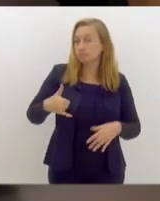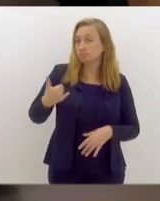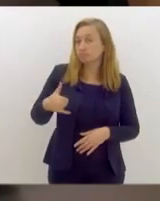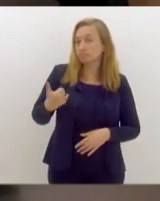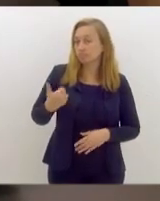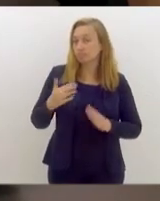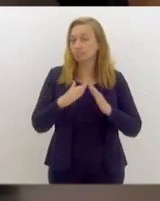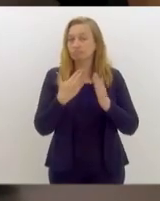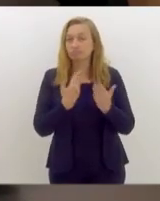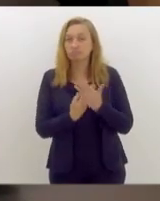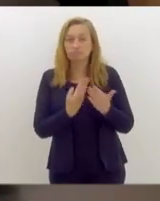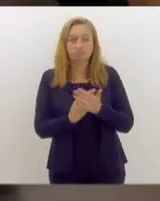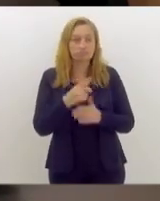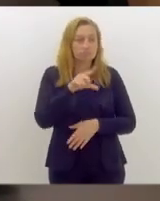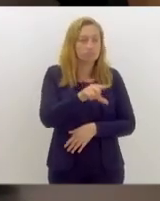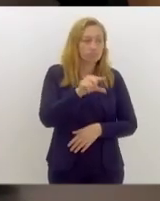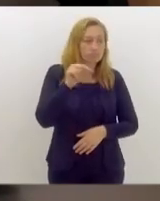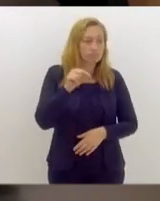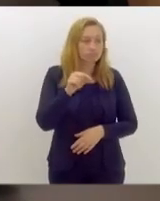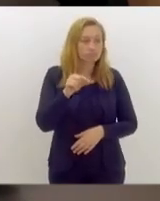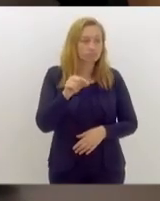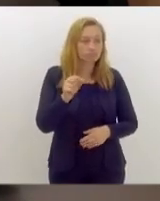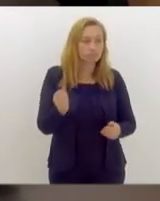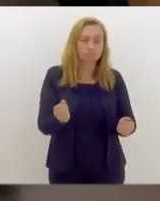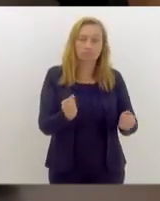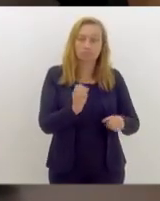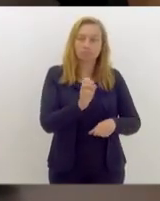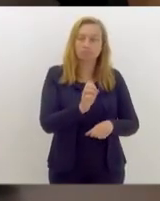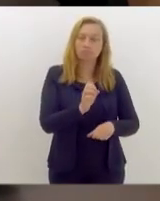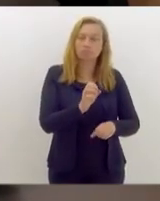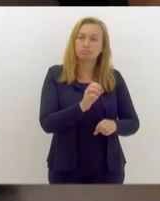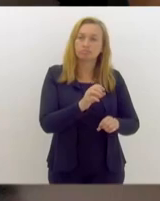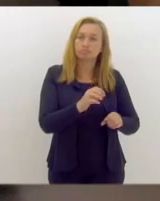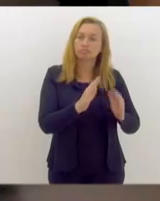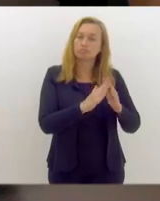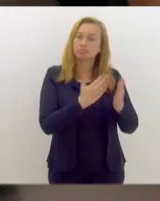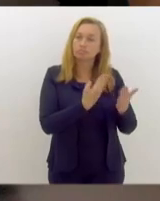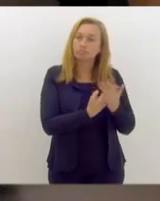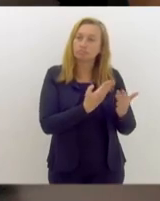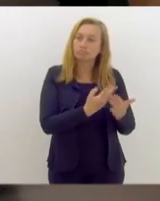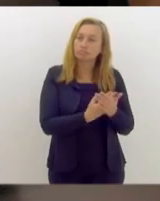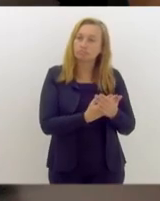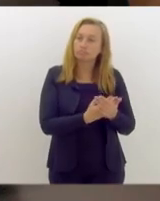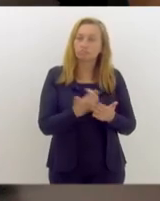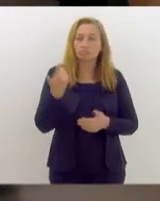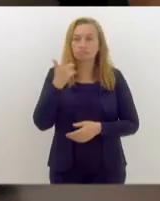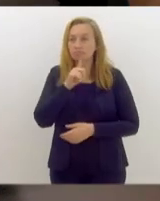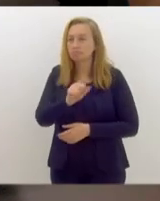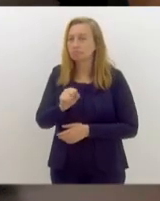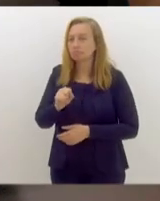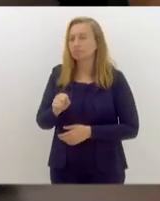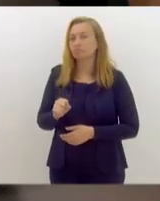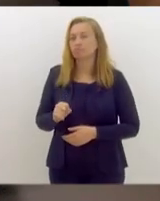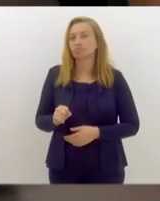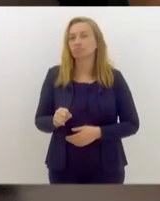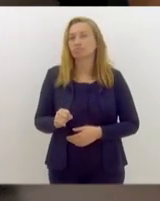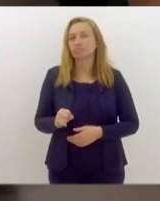escolher entre estar na sala de aula e ter que conseguir alguma